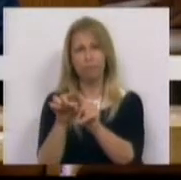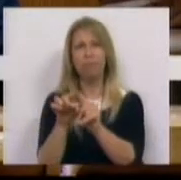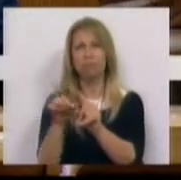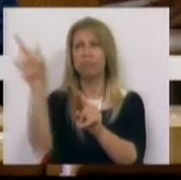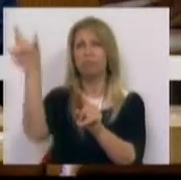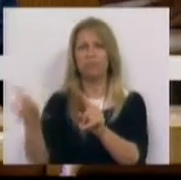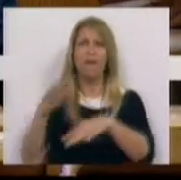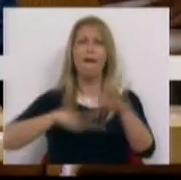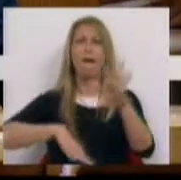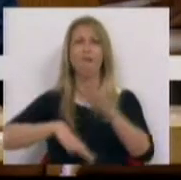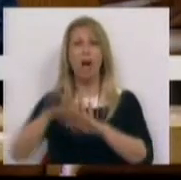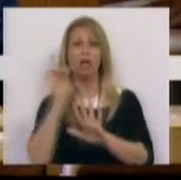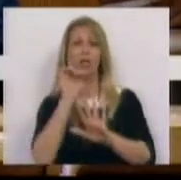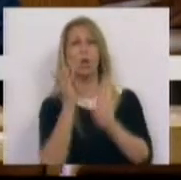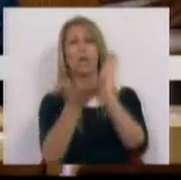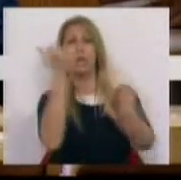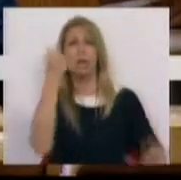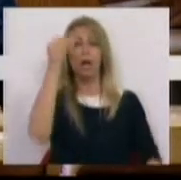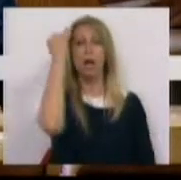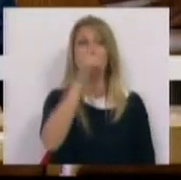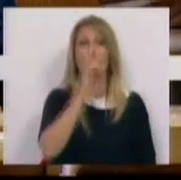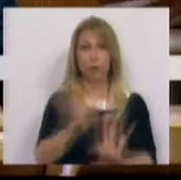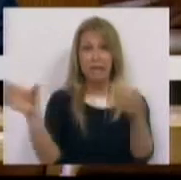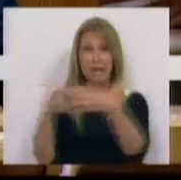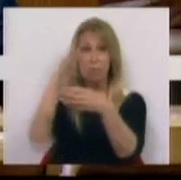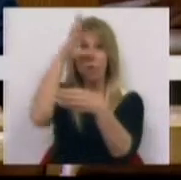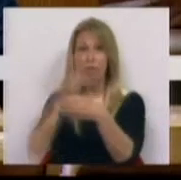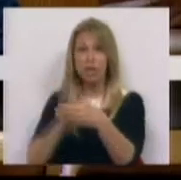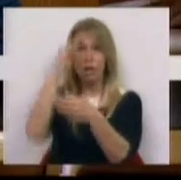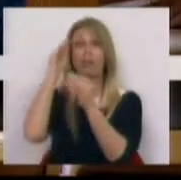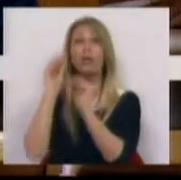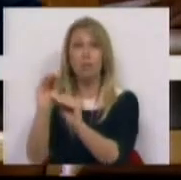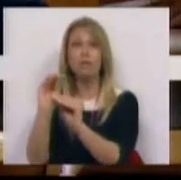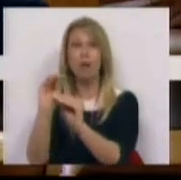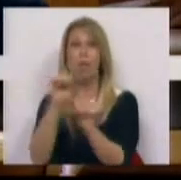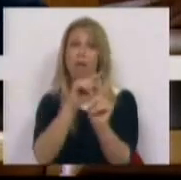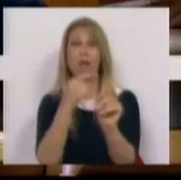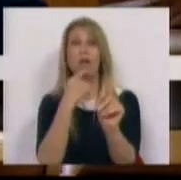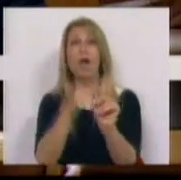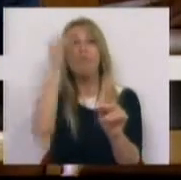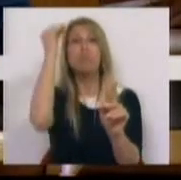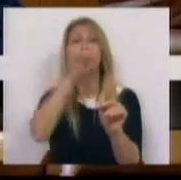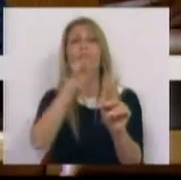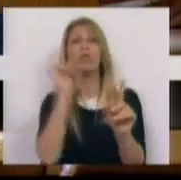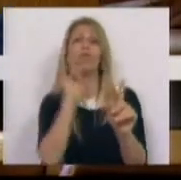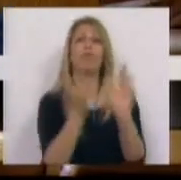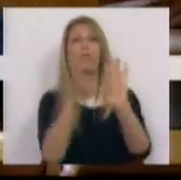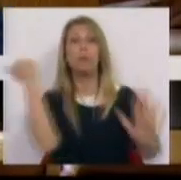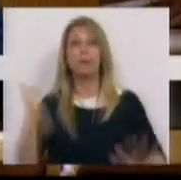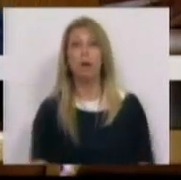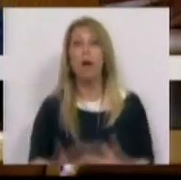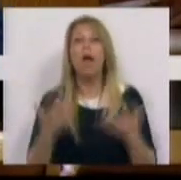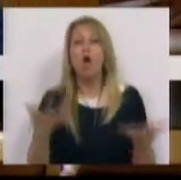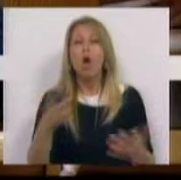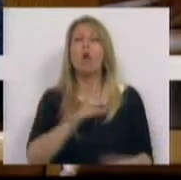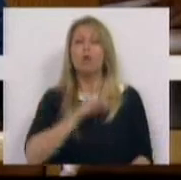esta equipa do Ministério da Educação, desvalorizados. E o Sr. Ministro vem hoje falar em formação contínua